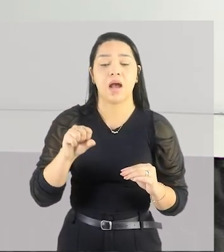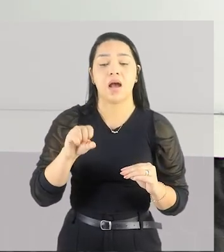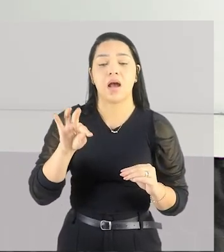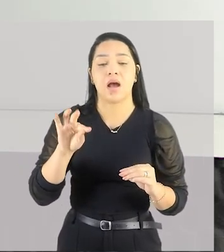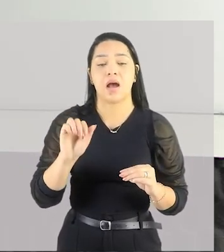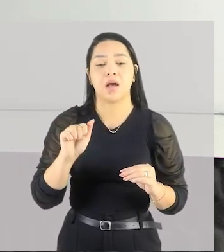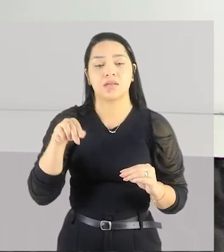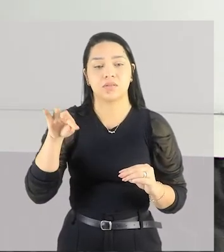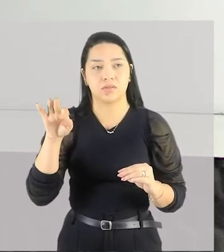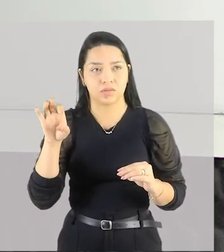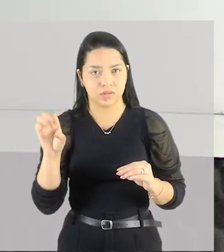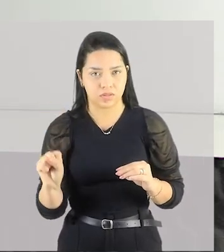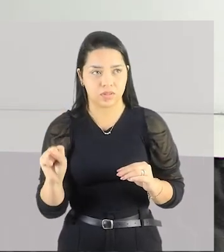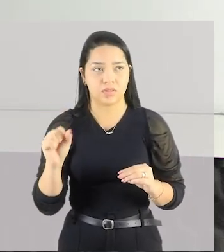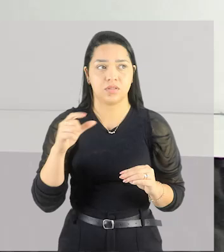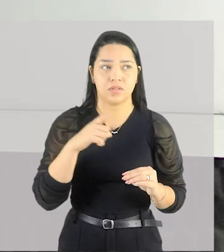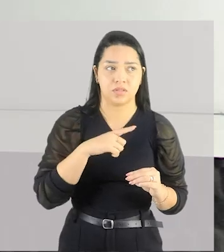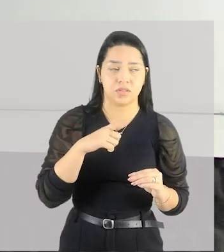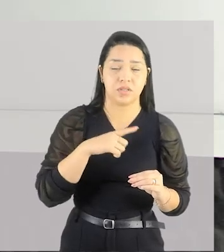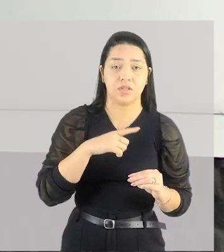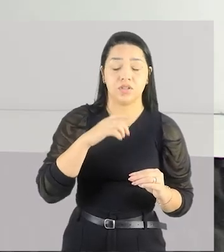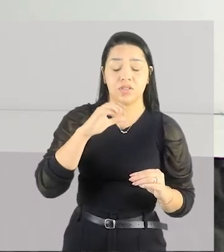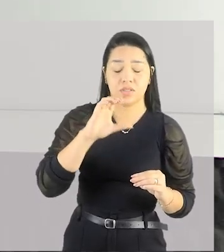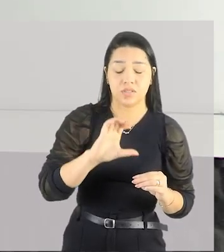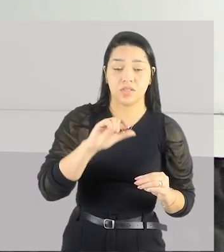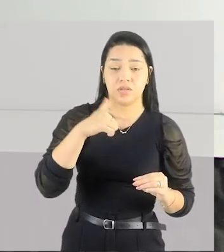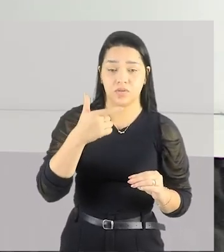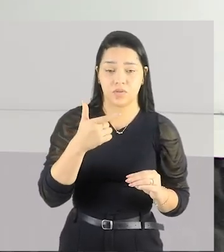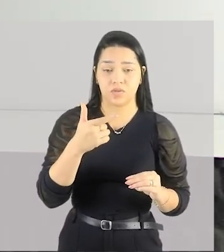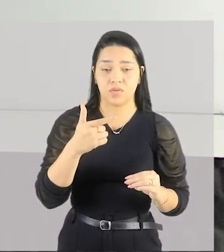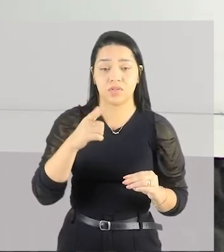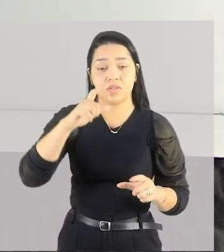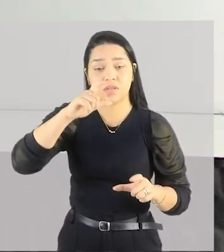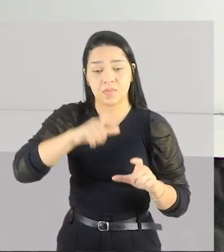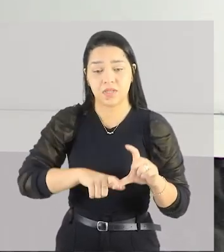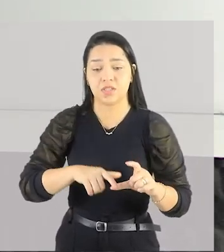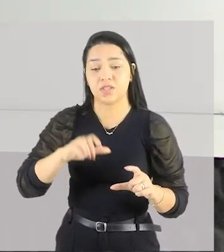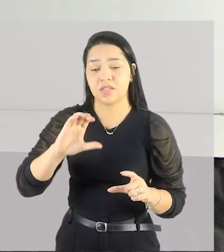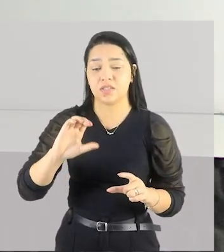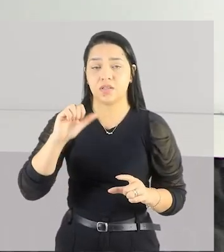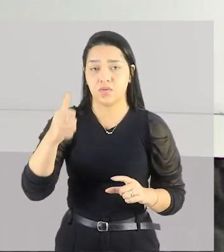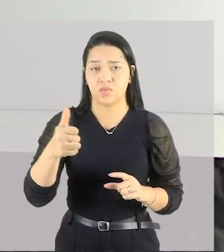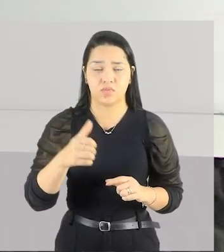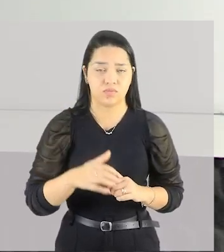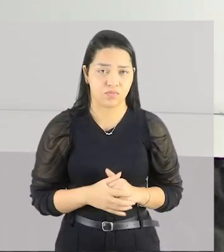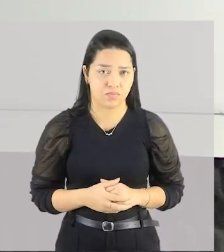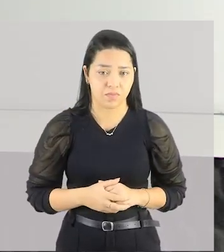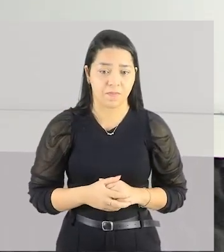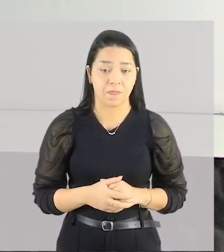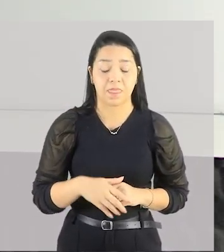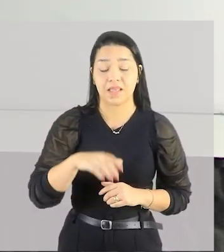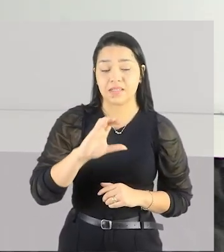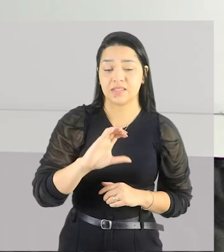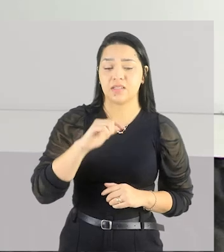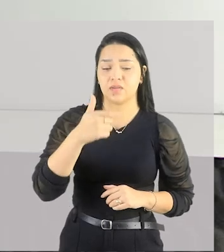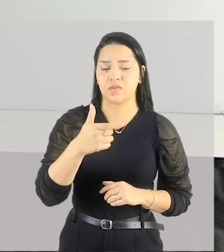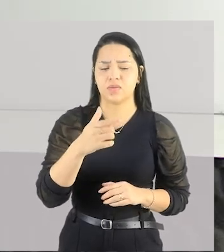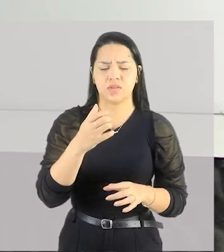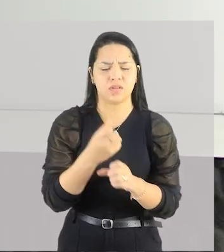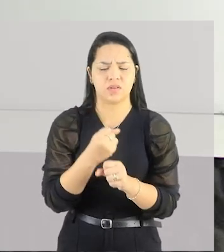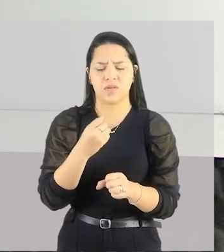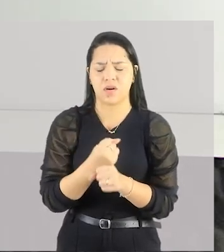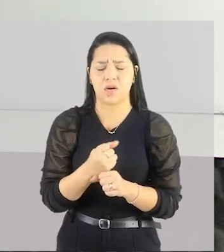quarta. Tudo isso sobre 8 vezes D elevado